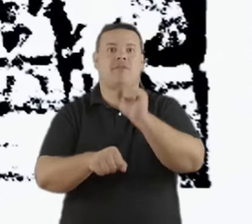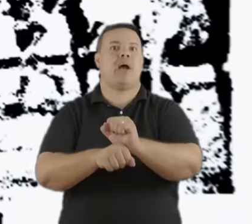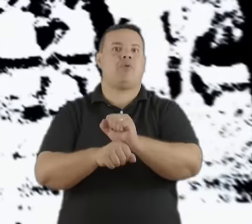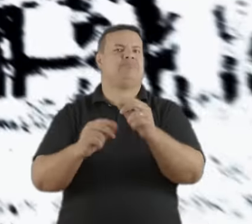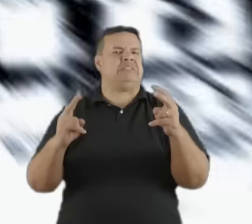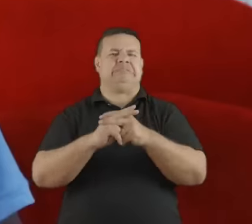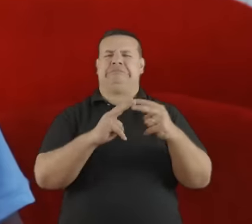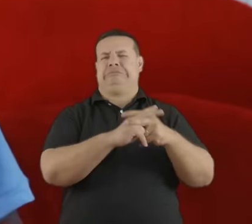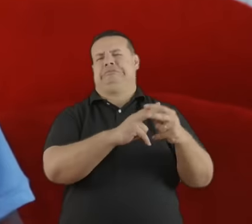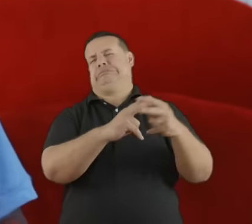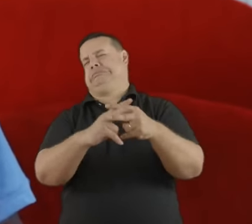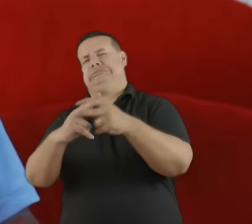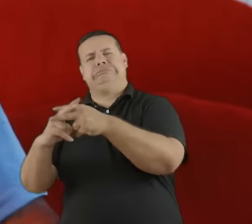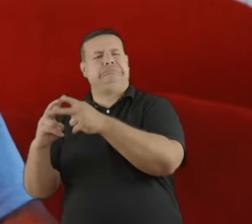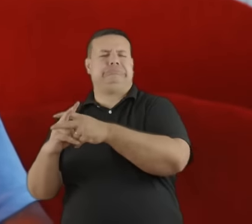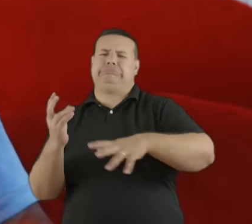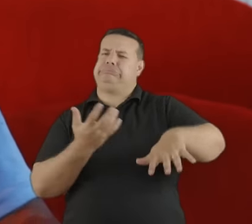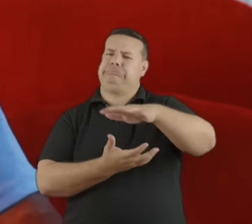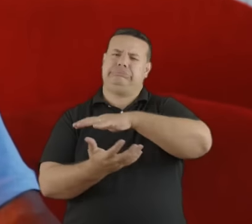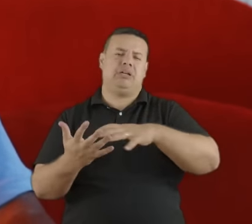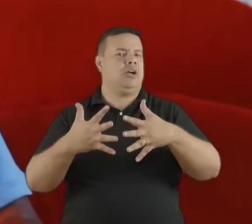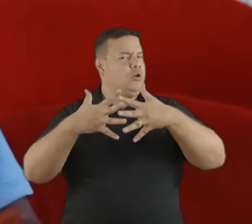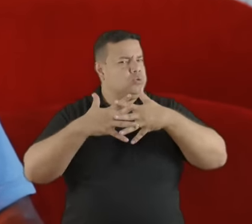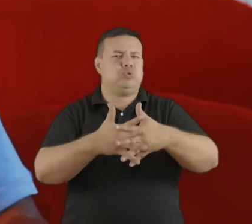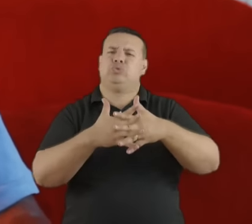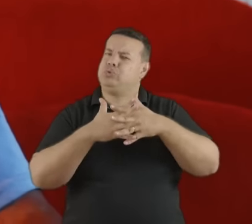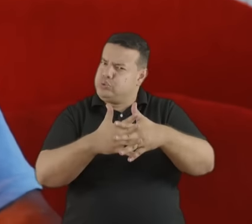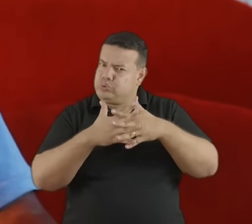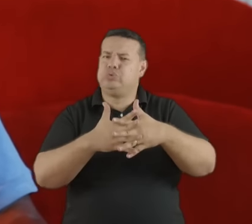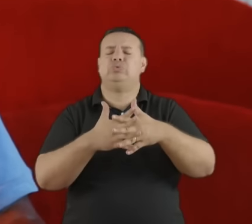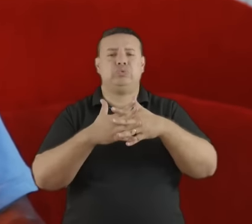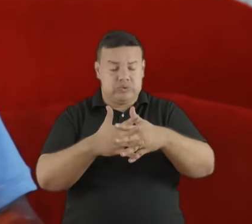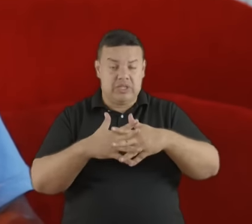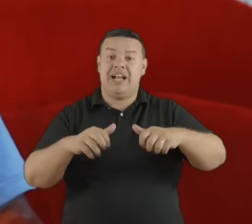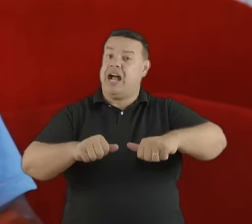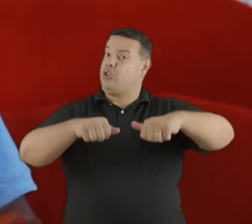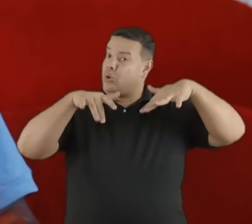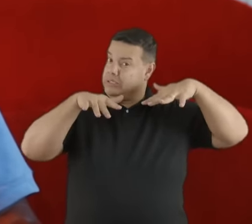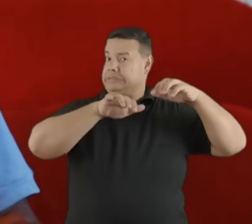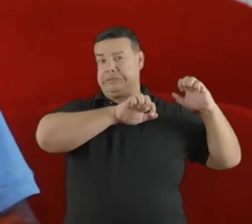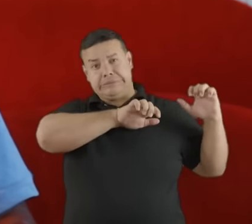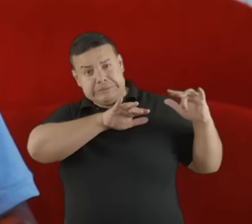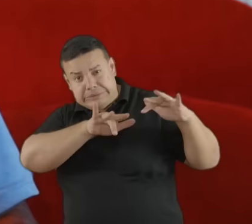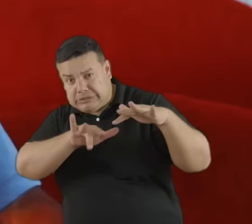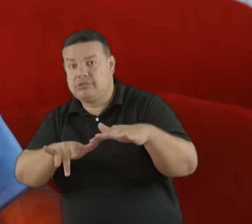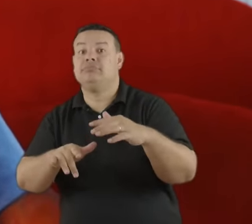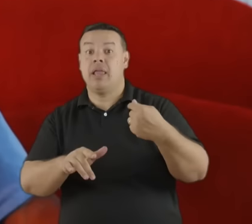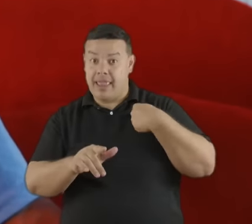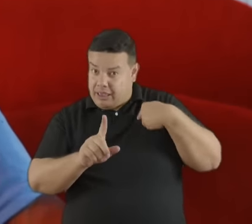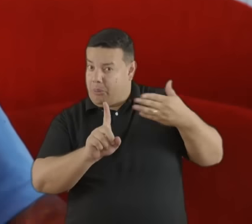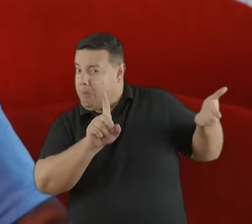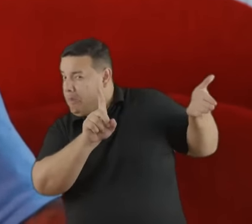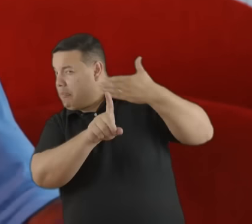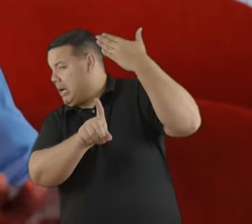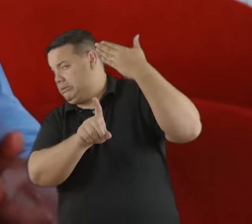até anulado. Irmão, foi uma confusão grande. Foi muita confusão. A torcida entrou para bater na gente.